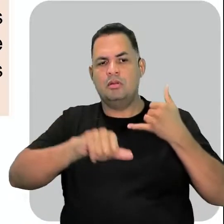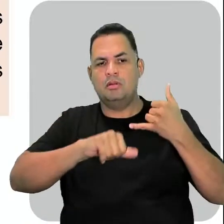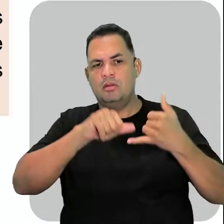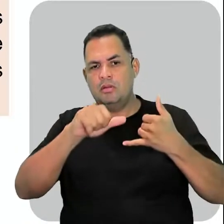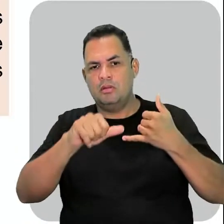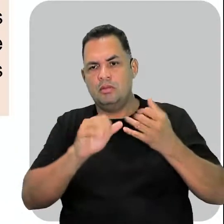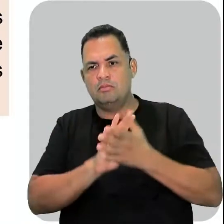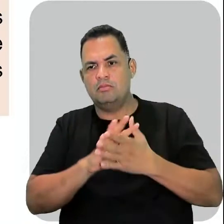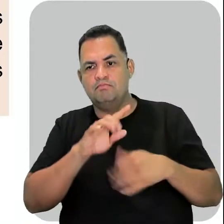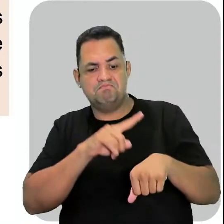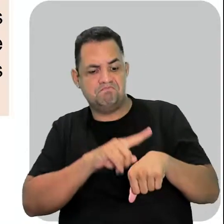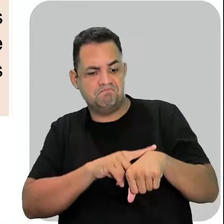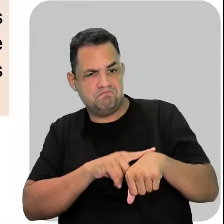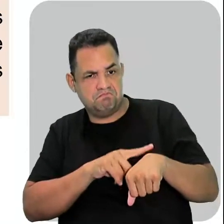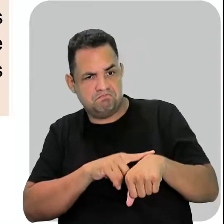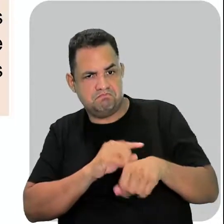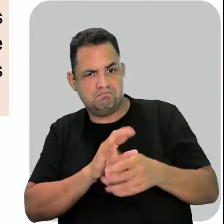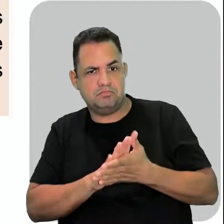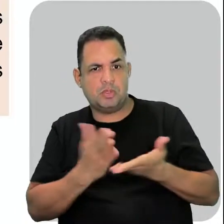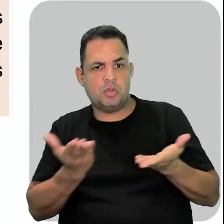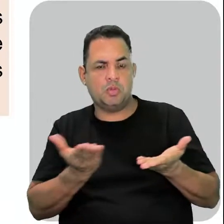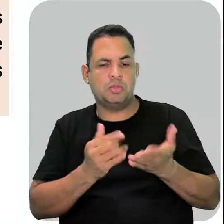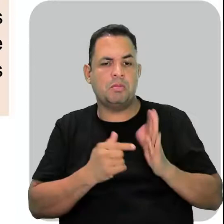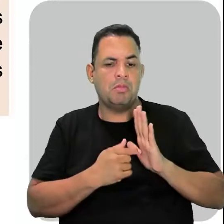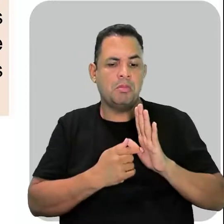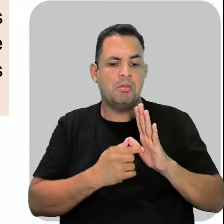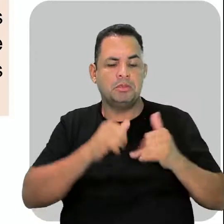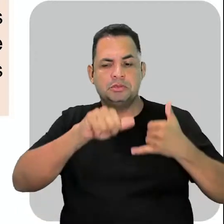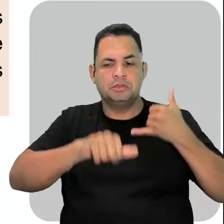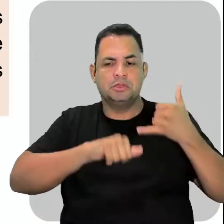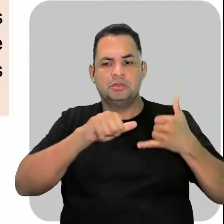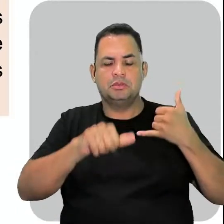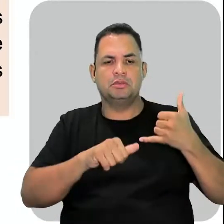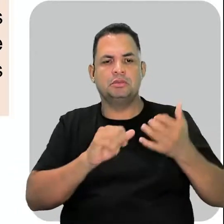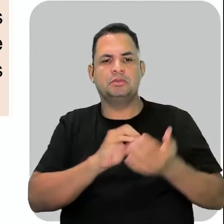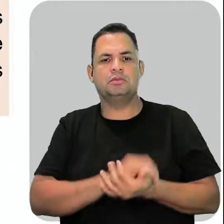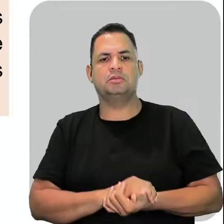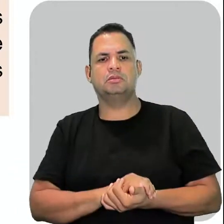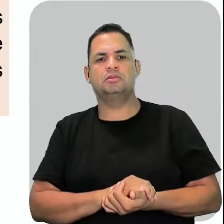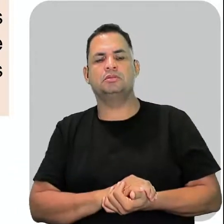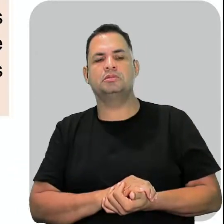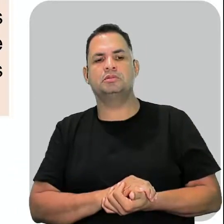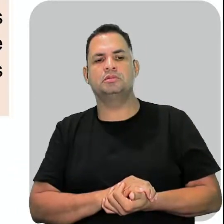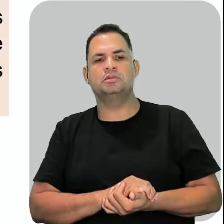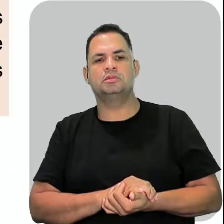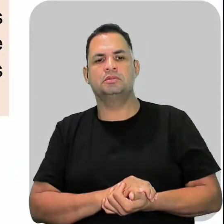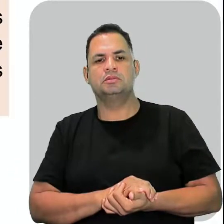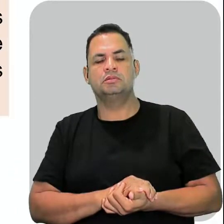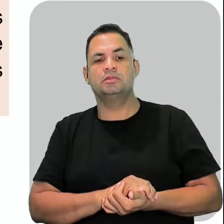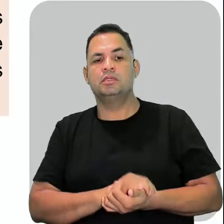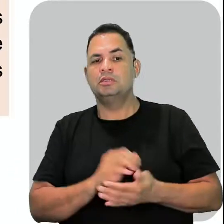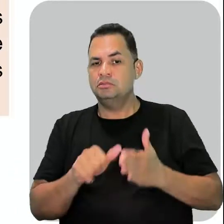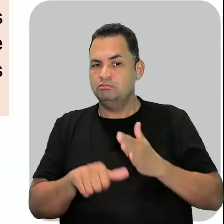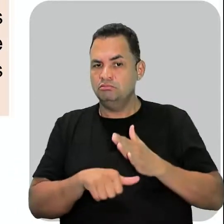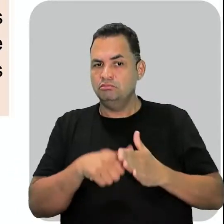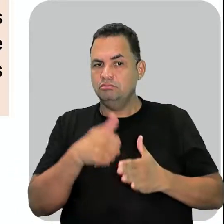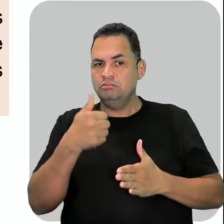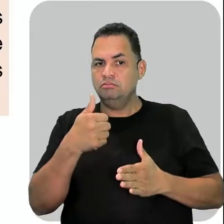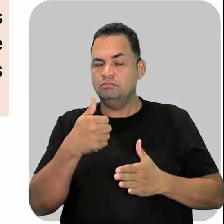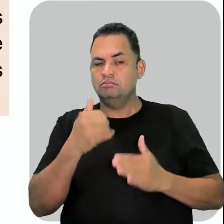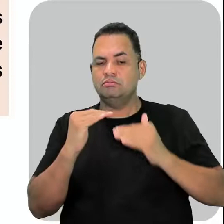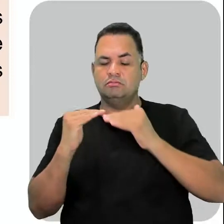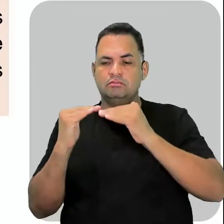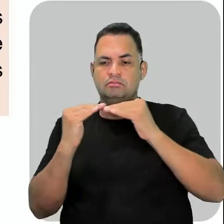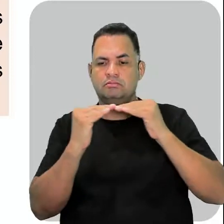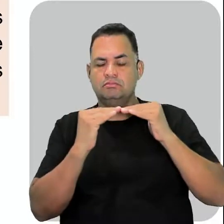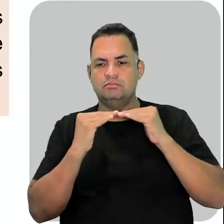o tempo e presença dos indicadores de reação. Então, aqui são os fatores primários, como eu falei lá na reação